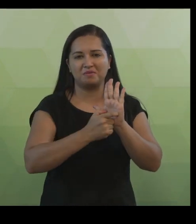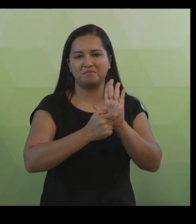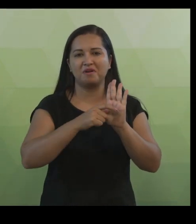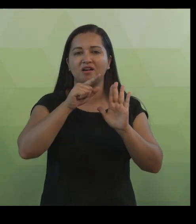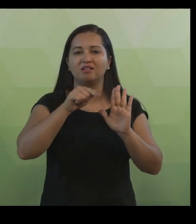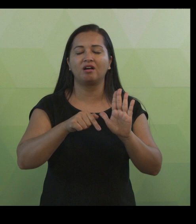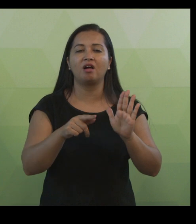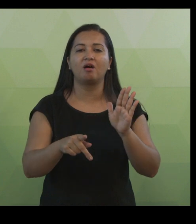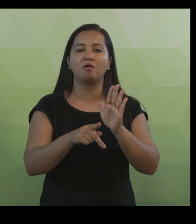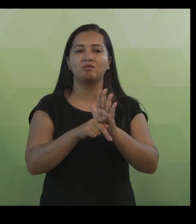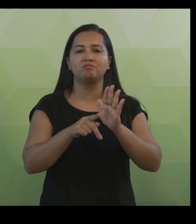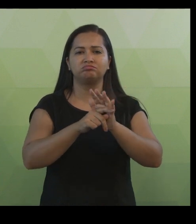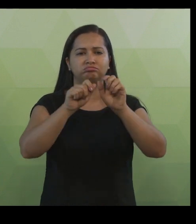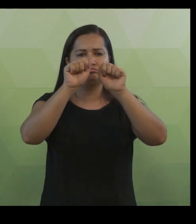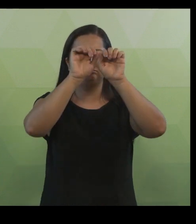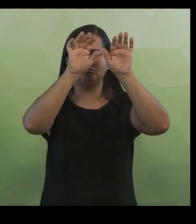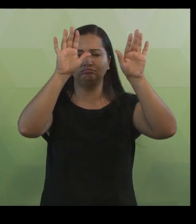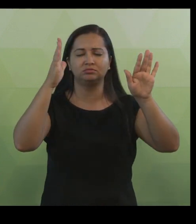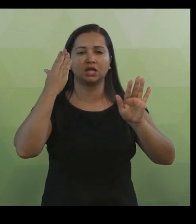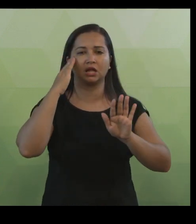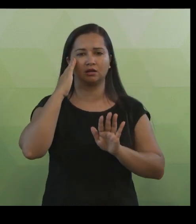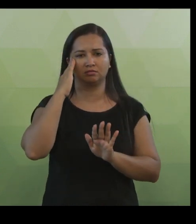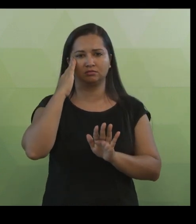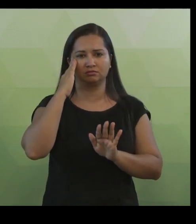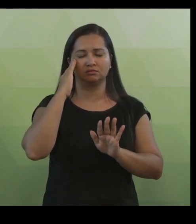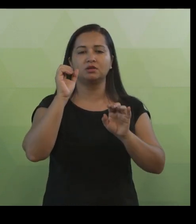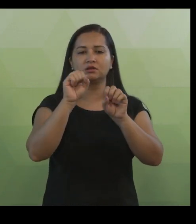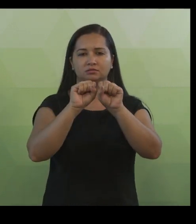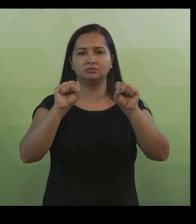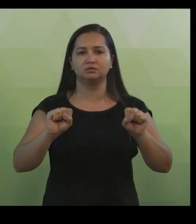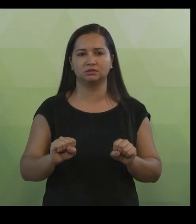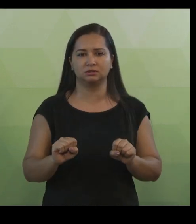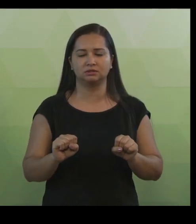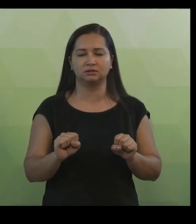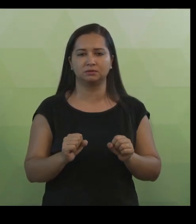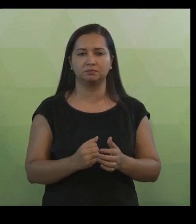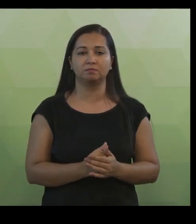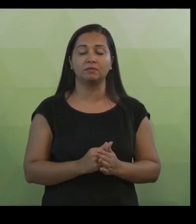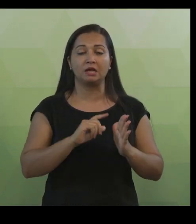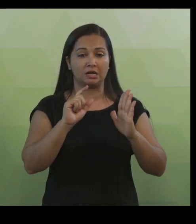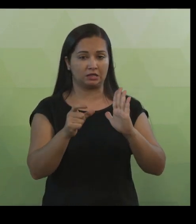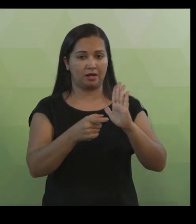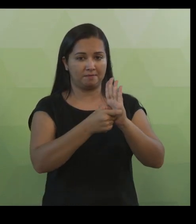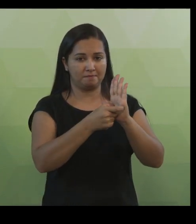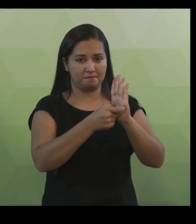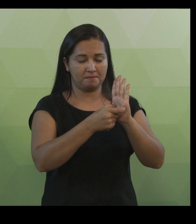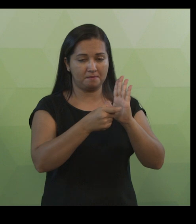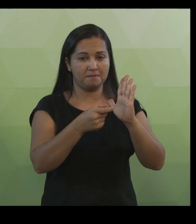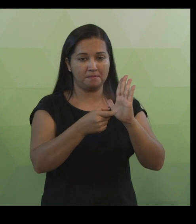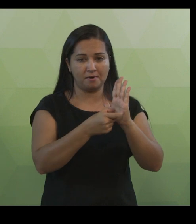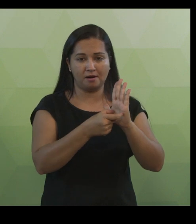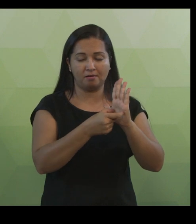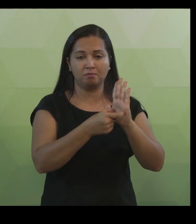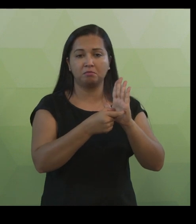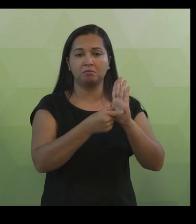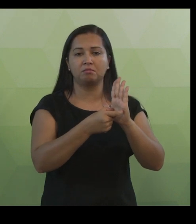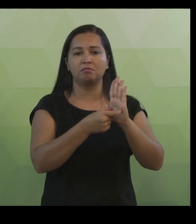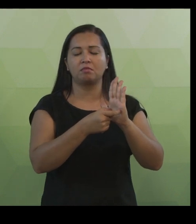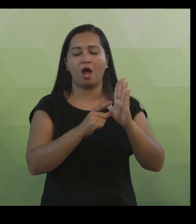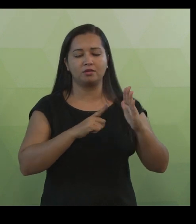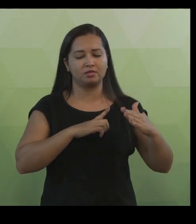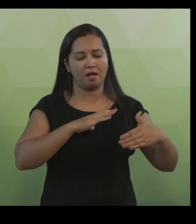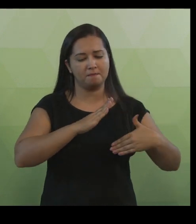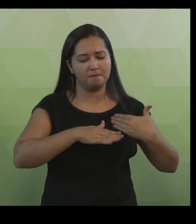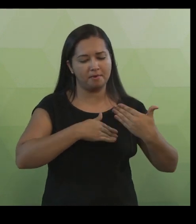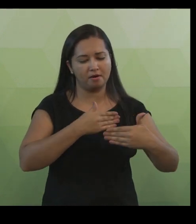de memória acontecem de uma maneira automática, transparente ao desenvolvedor. A desalocação de memória